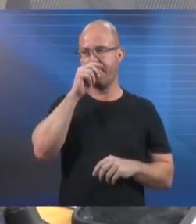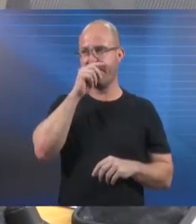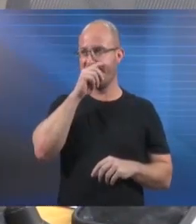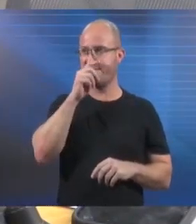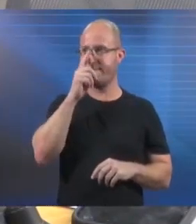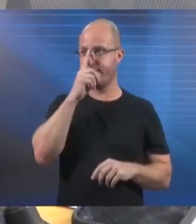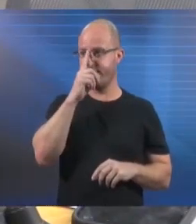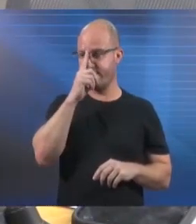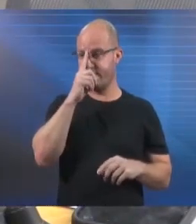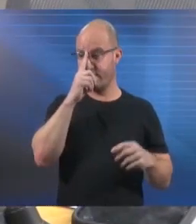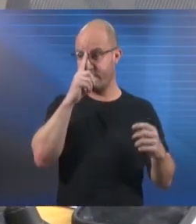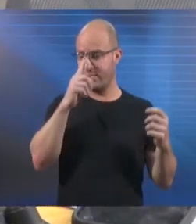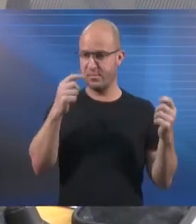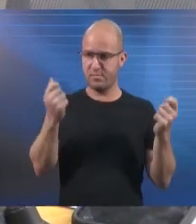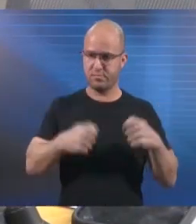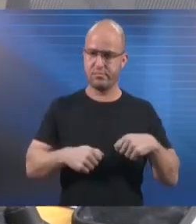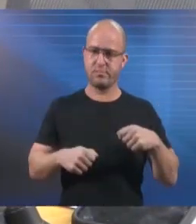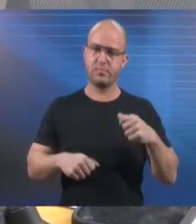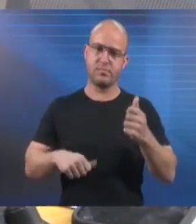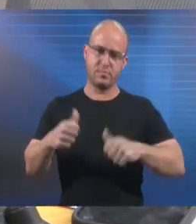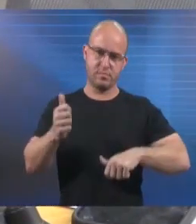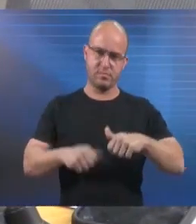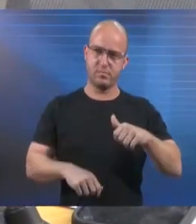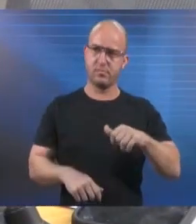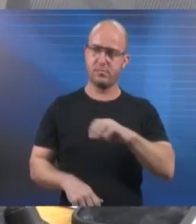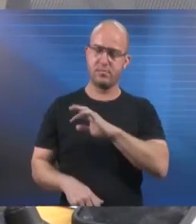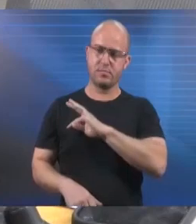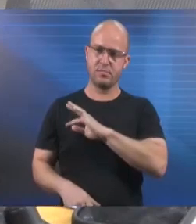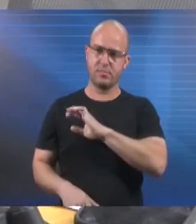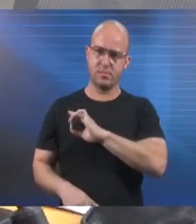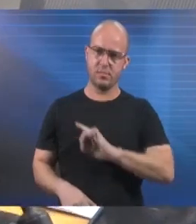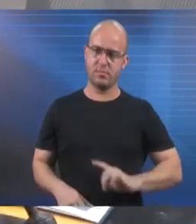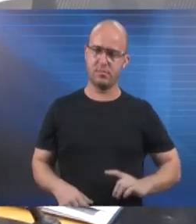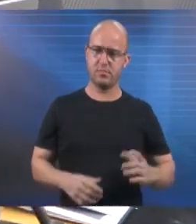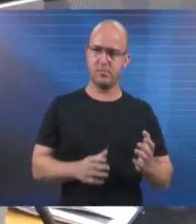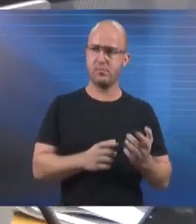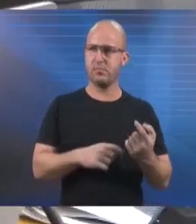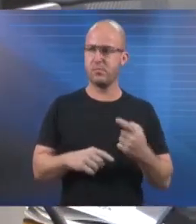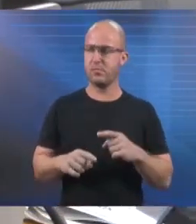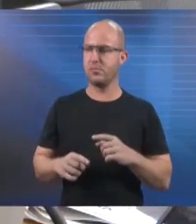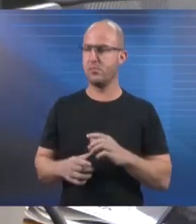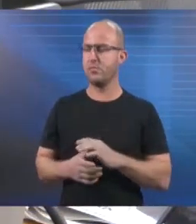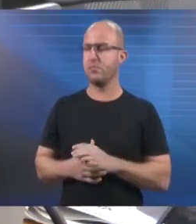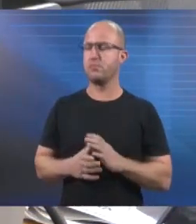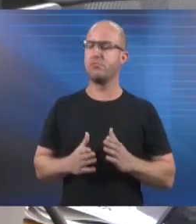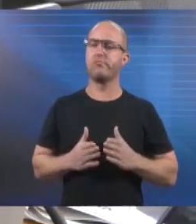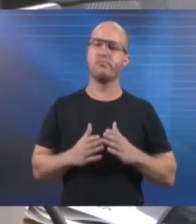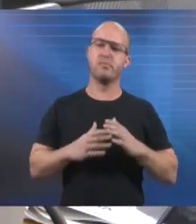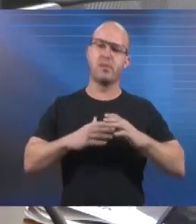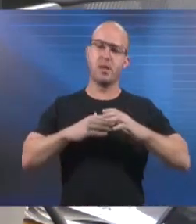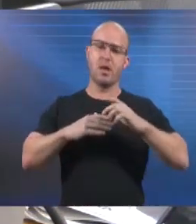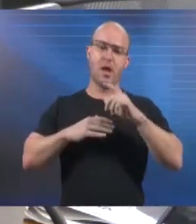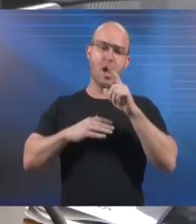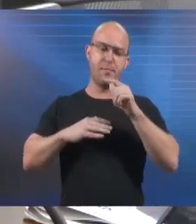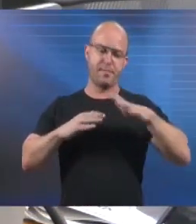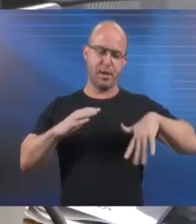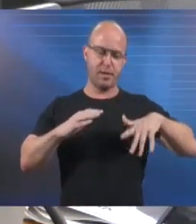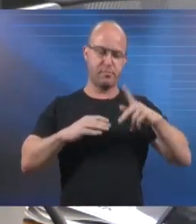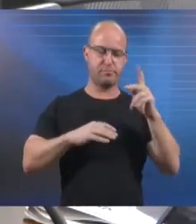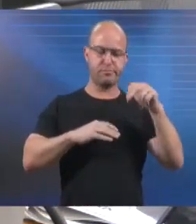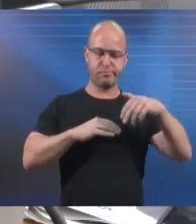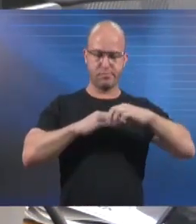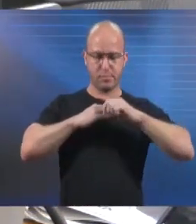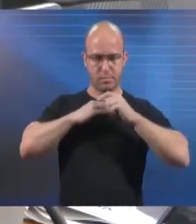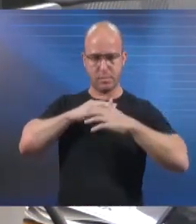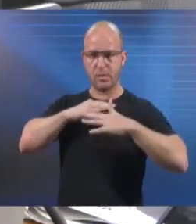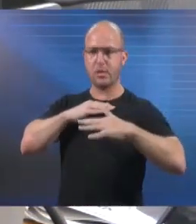competentemente analisado pelos deputados da oposição o assunto da engorda de Ponta